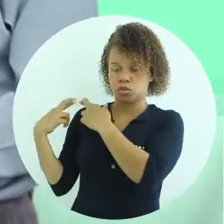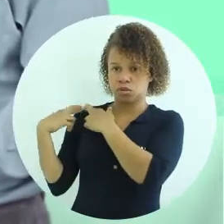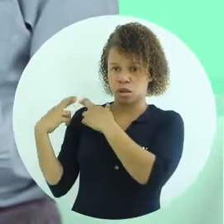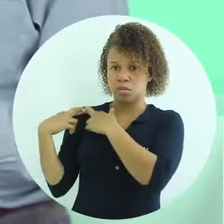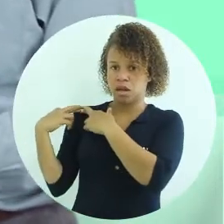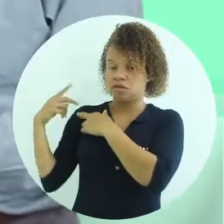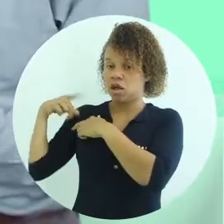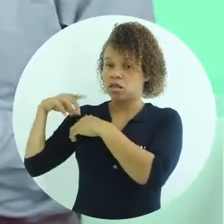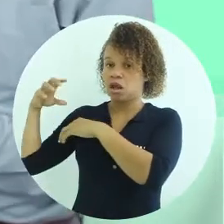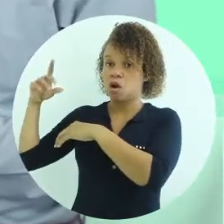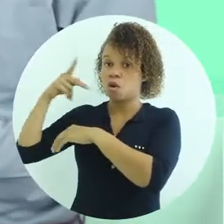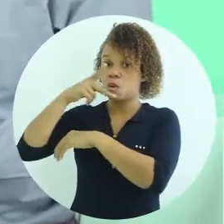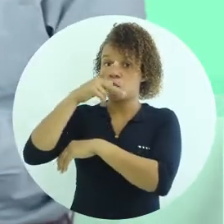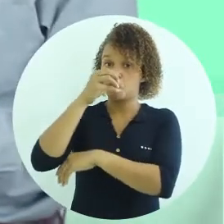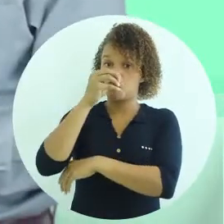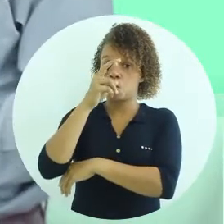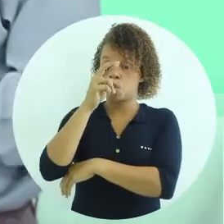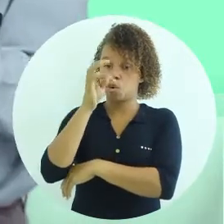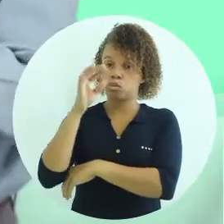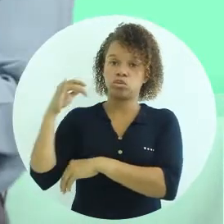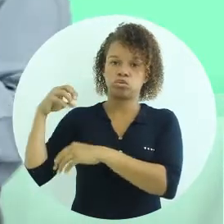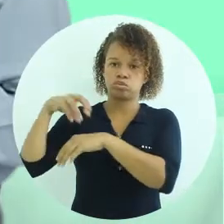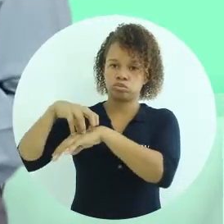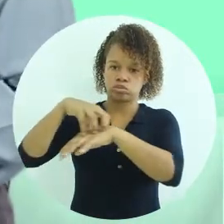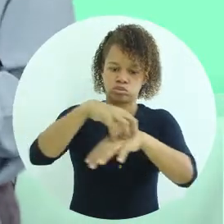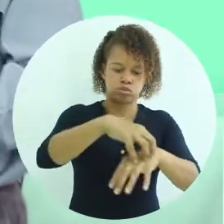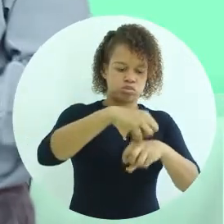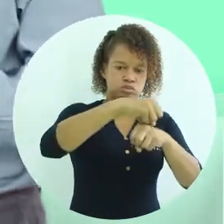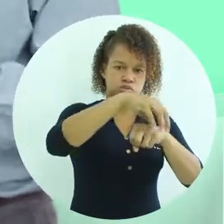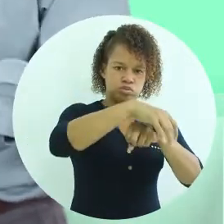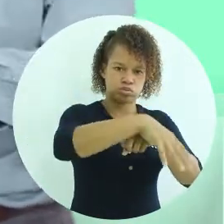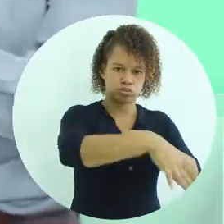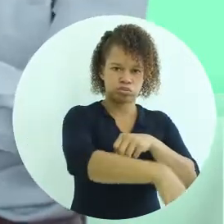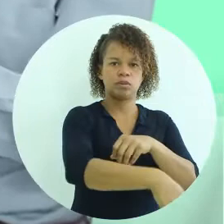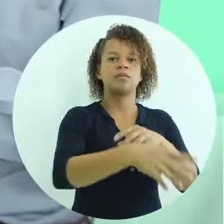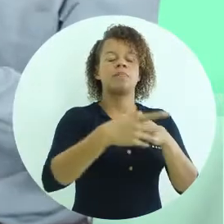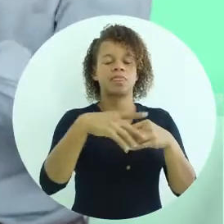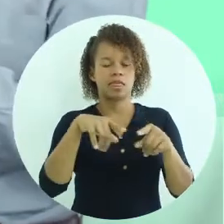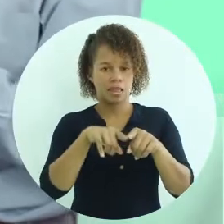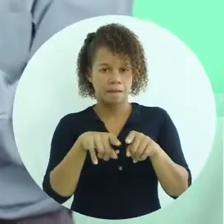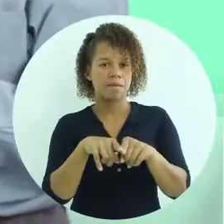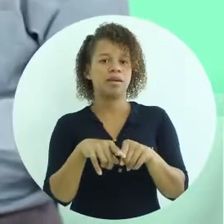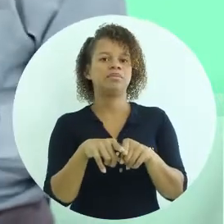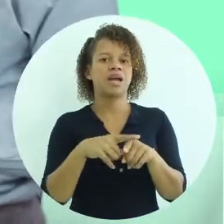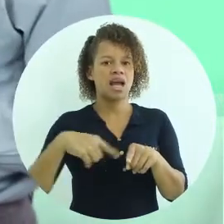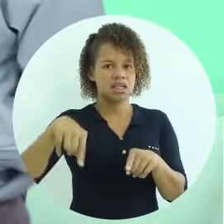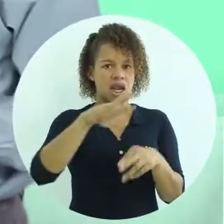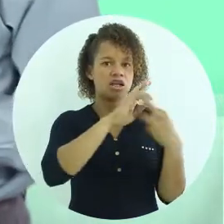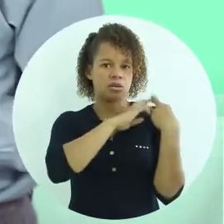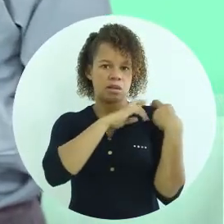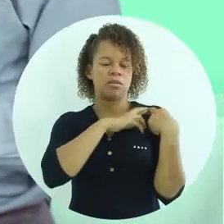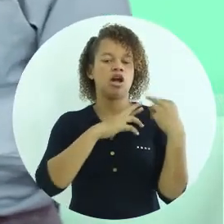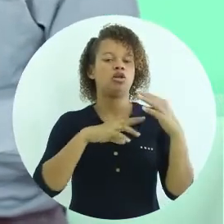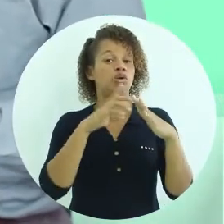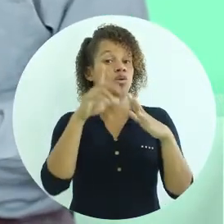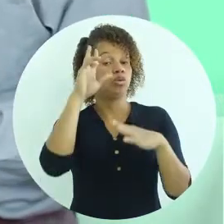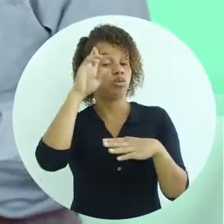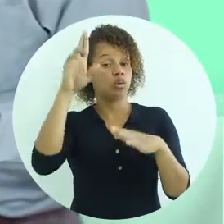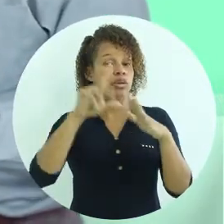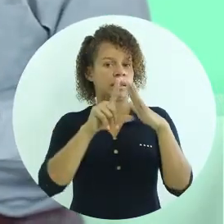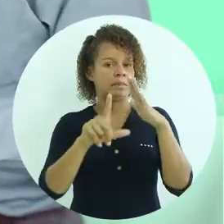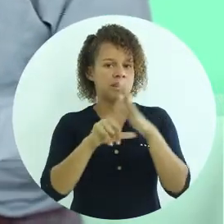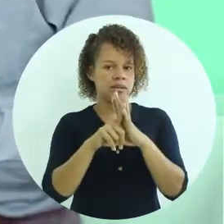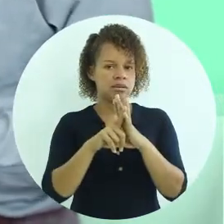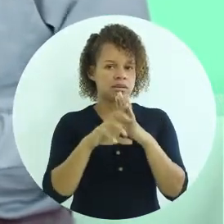o porto. Vem até o porto. E aí o desembaraço. Até o porto de destino, sim, né? Sim, é o desembaraço doméstico aqui, aí seria com você. Comigo. Toda essa parte de desembaraço